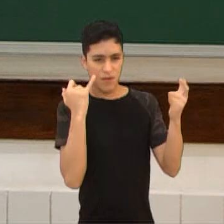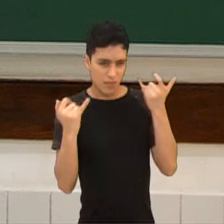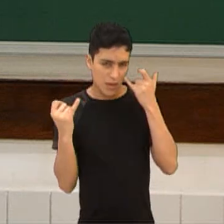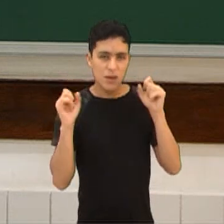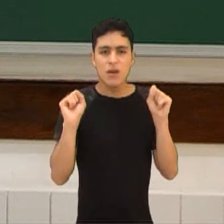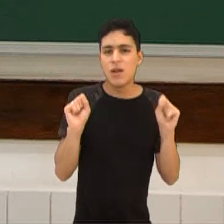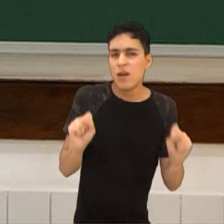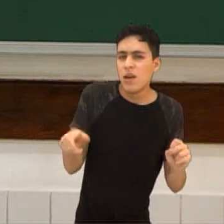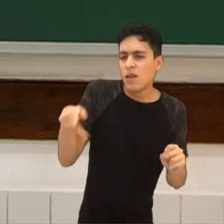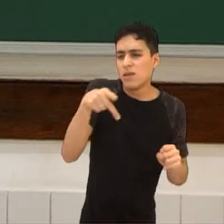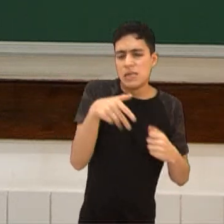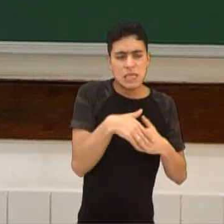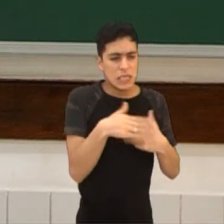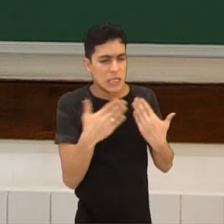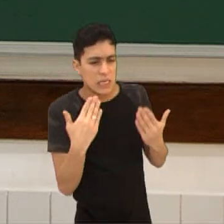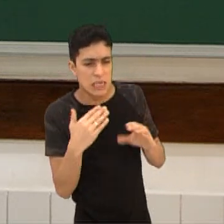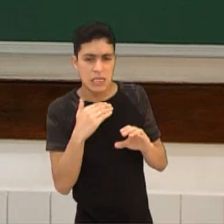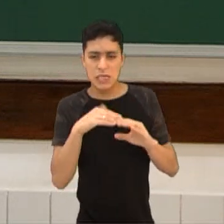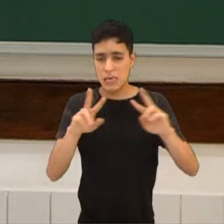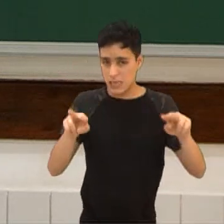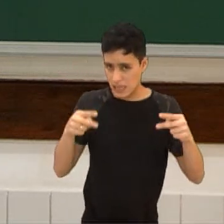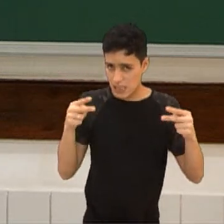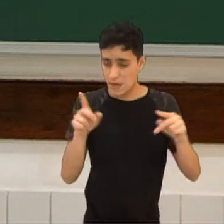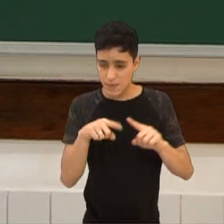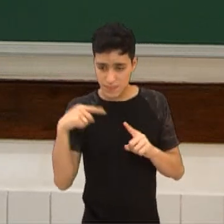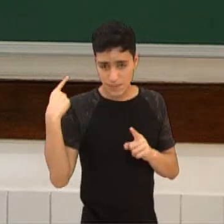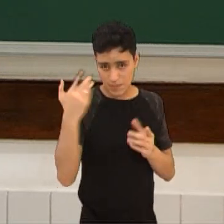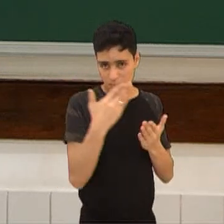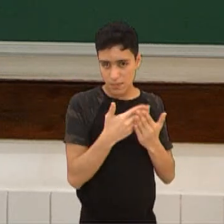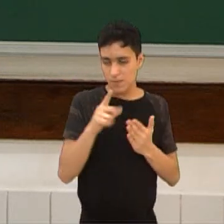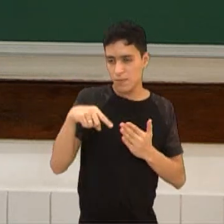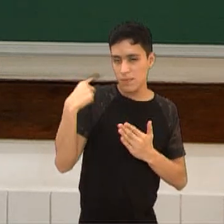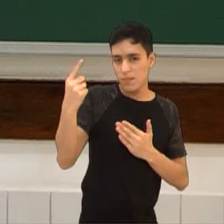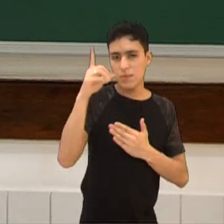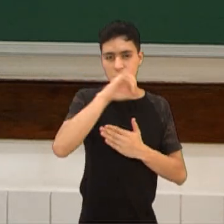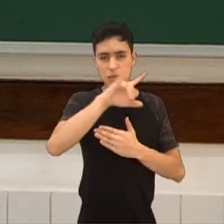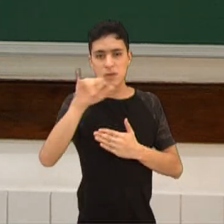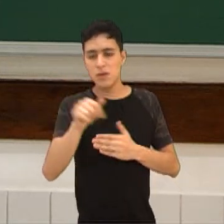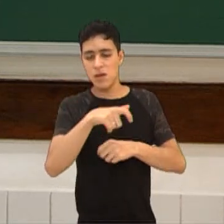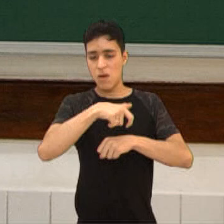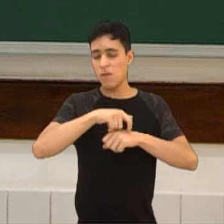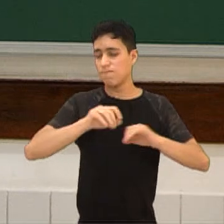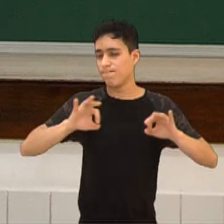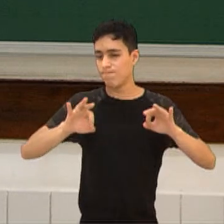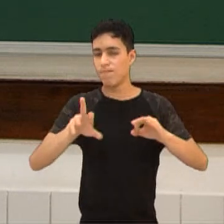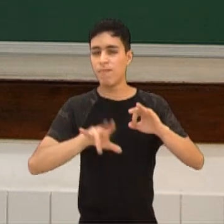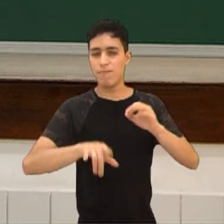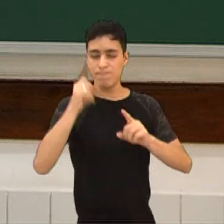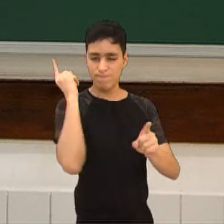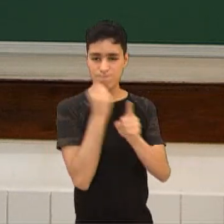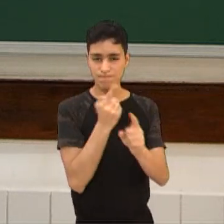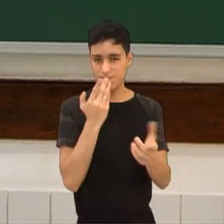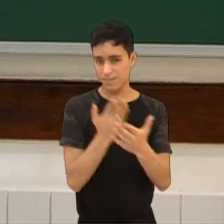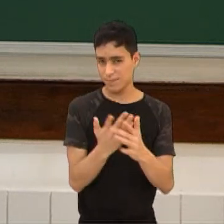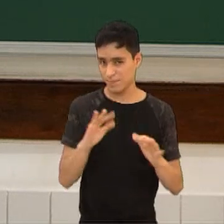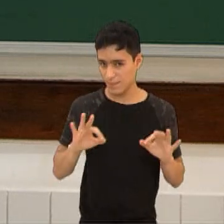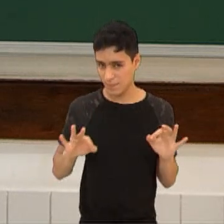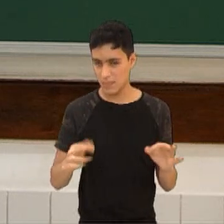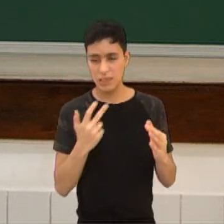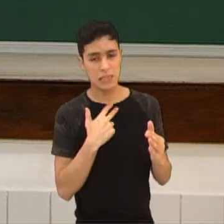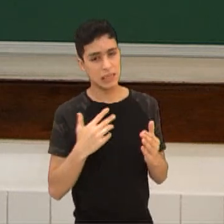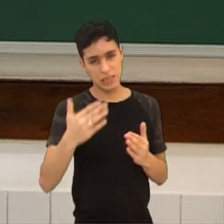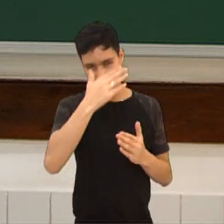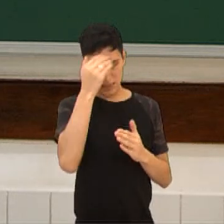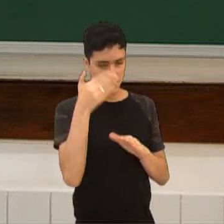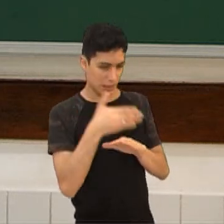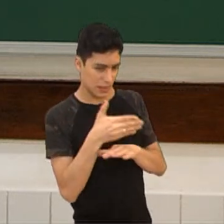conversar contigo, enviar o link, falar, olha, próxima aula, próximo dia tal, aula tal, hora tal, vai ter aula com a gente, hein? Então não deixe de participar